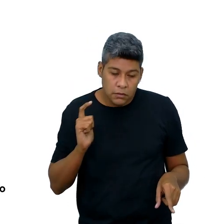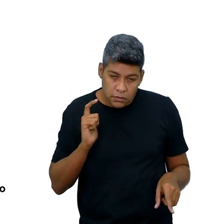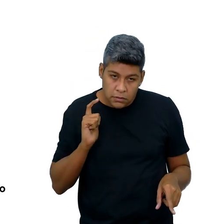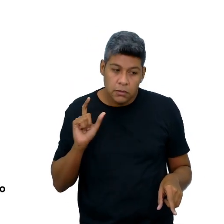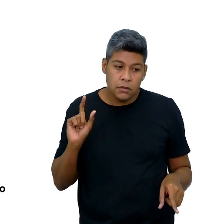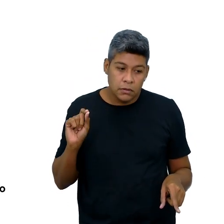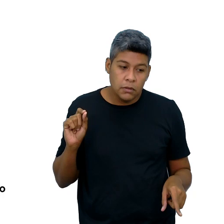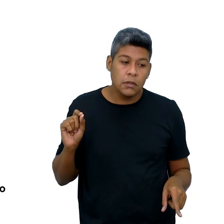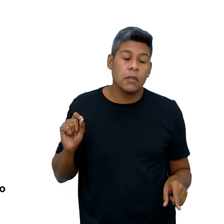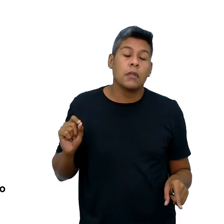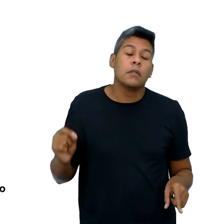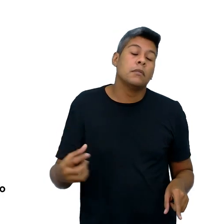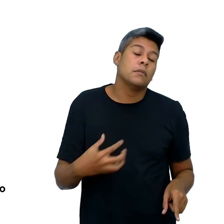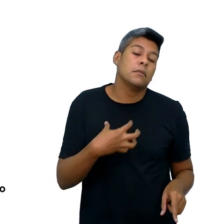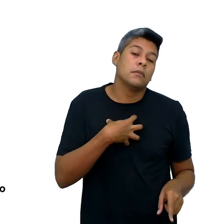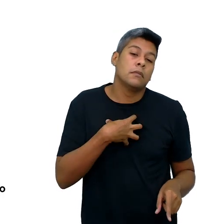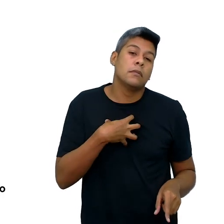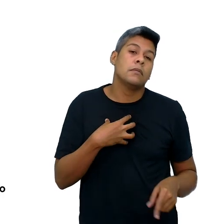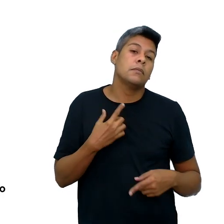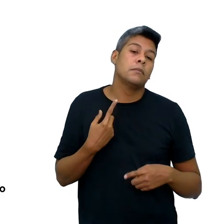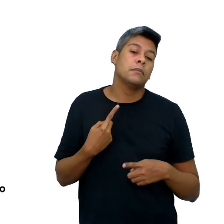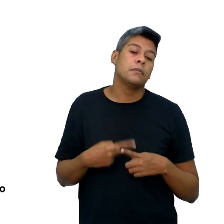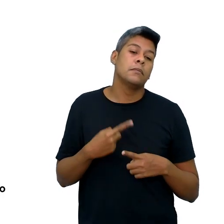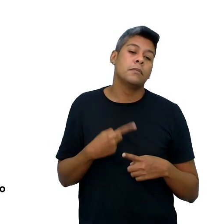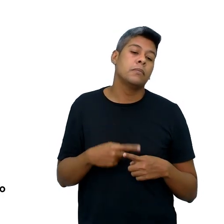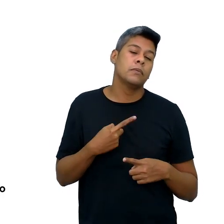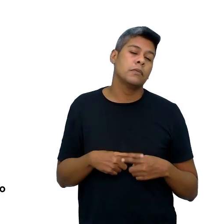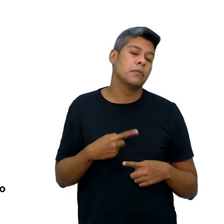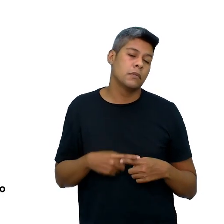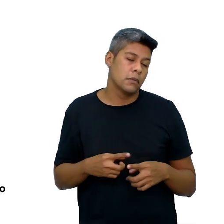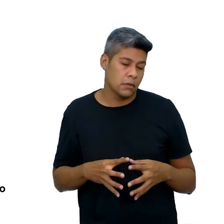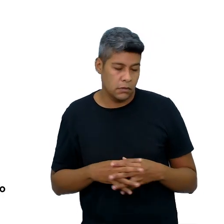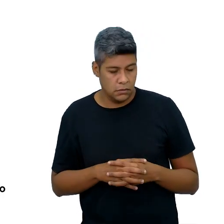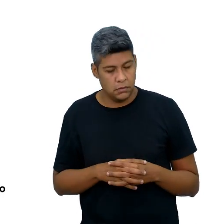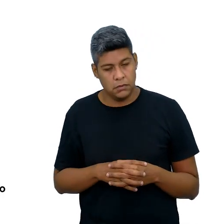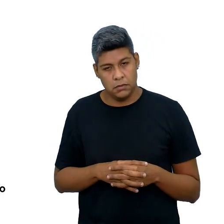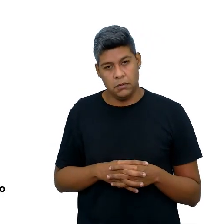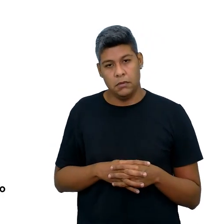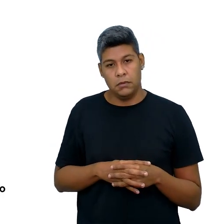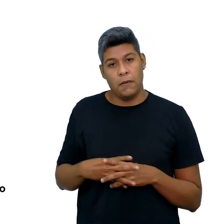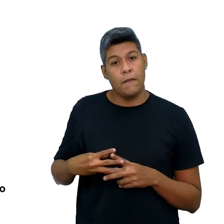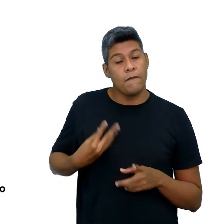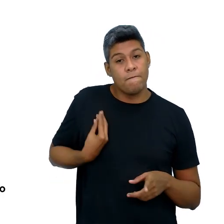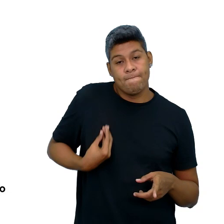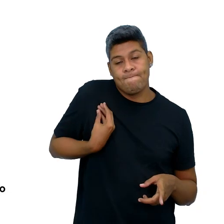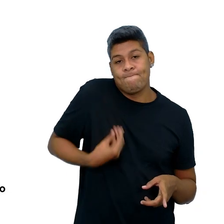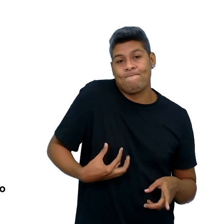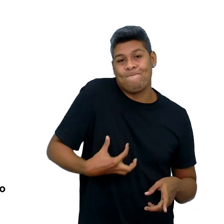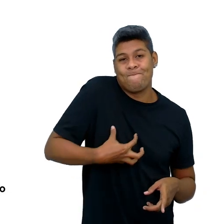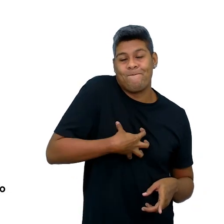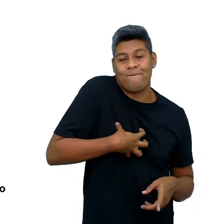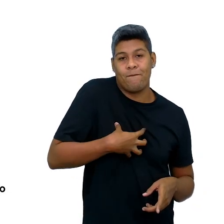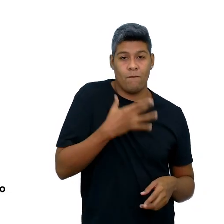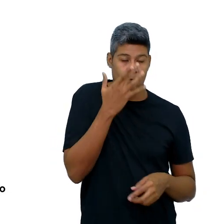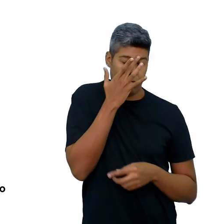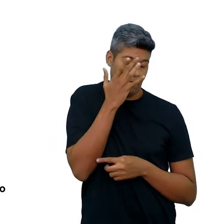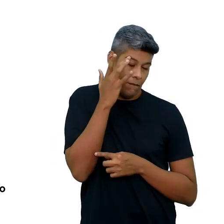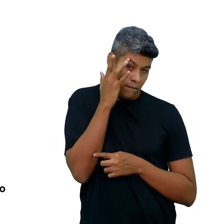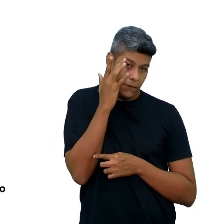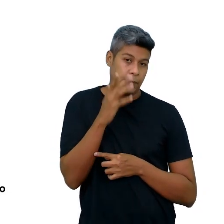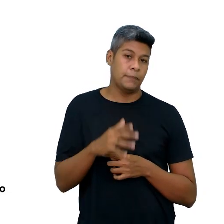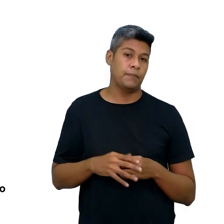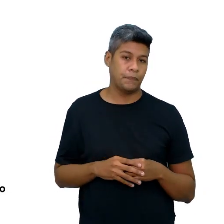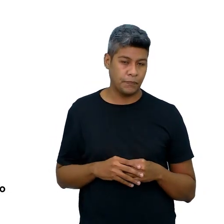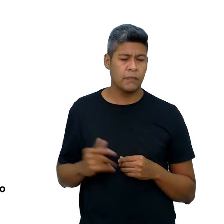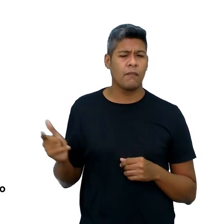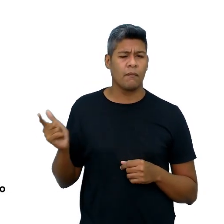porquê dos impactos, o porquê dos choques e também a reação desse impacto nas pessoas, né, depois